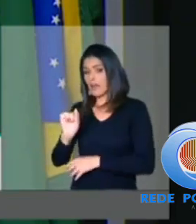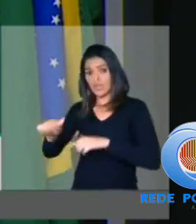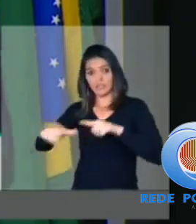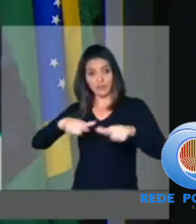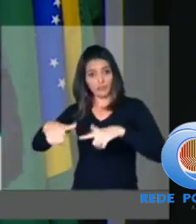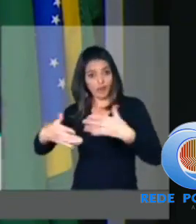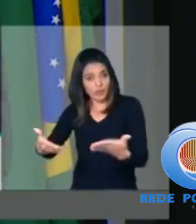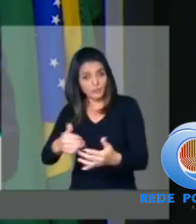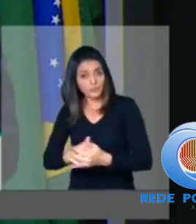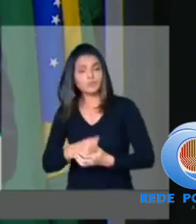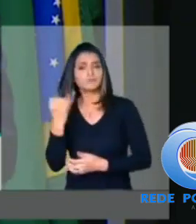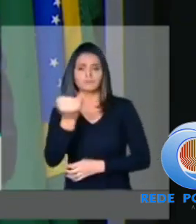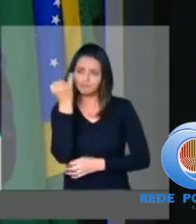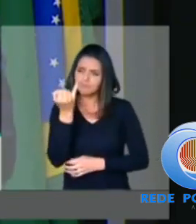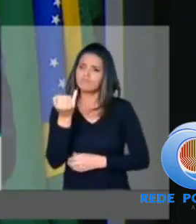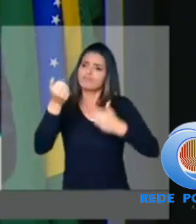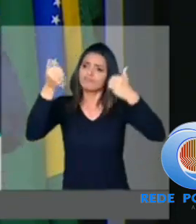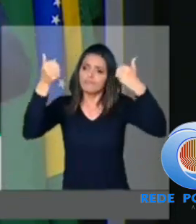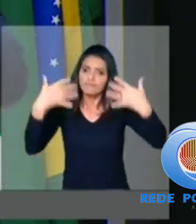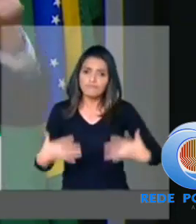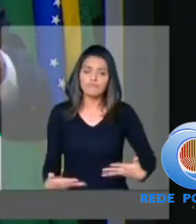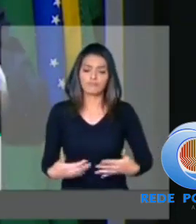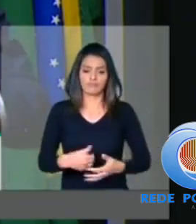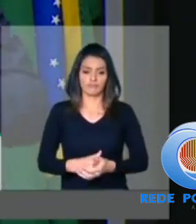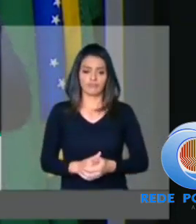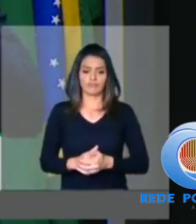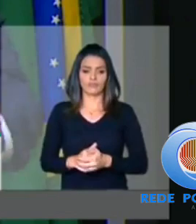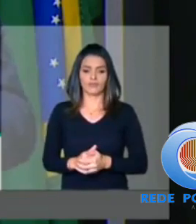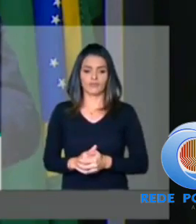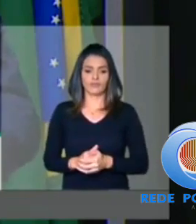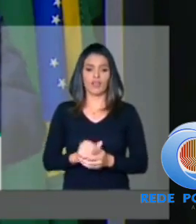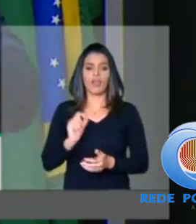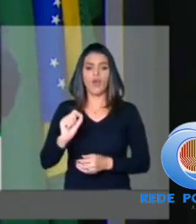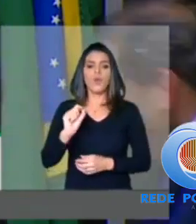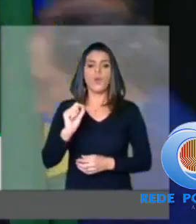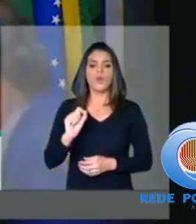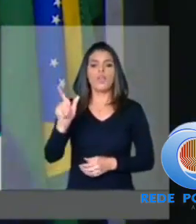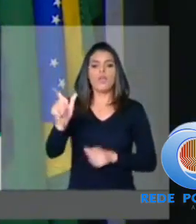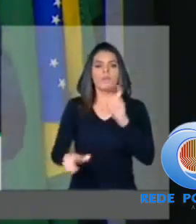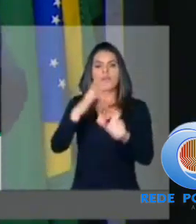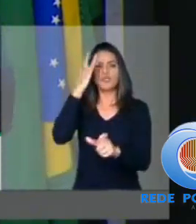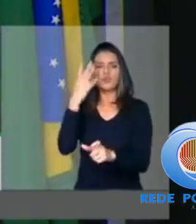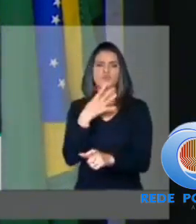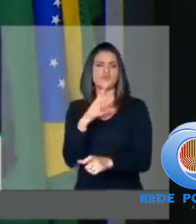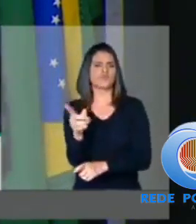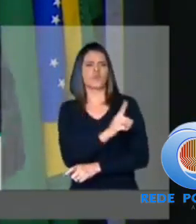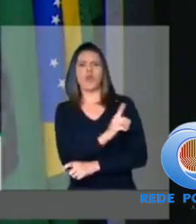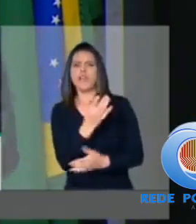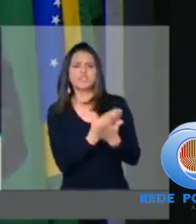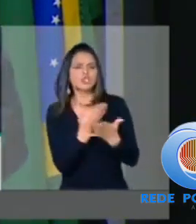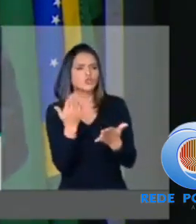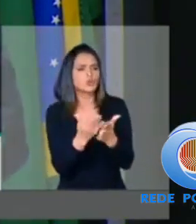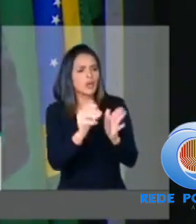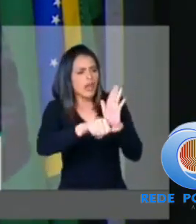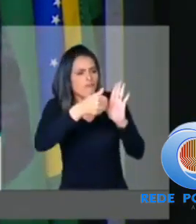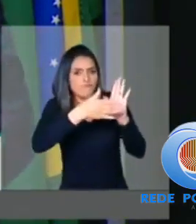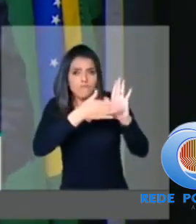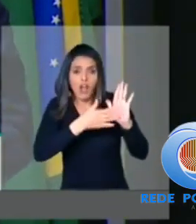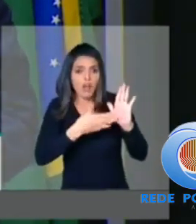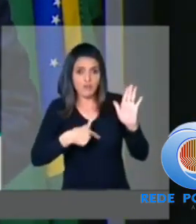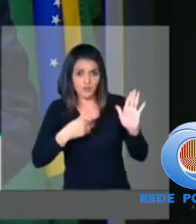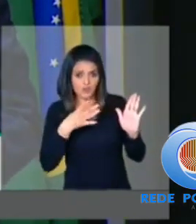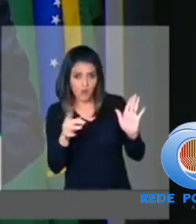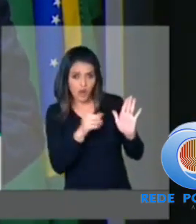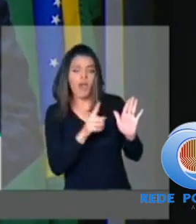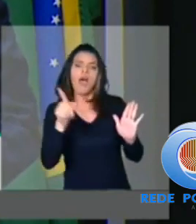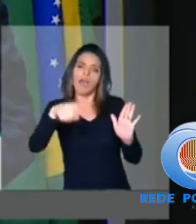é importante que a gente ressalte isso. A precarização está na ideia de quem não conhece, de quem não estudou essa reforma.